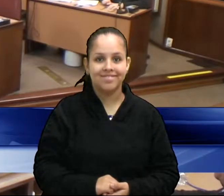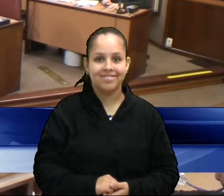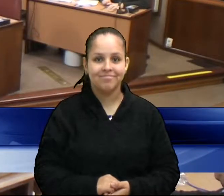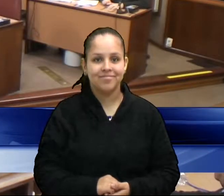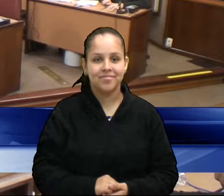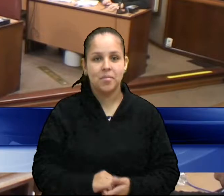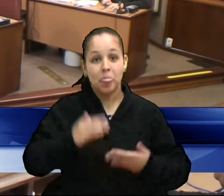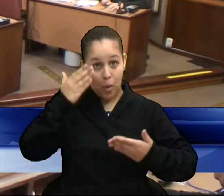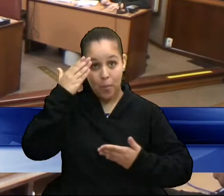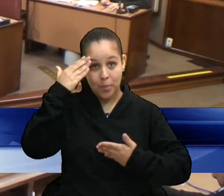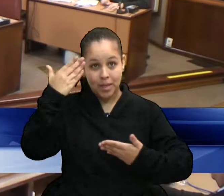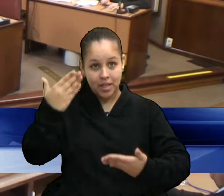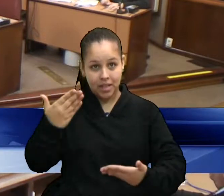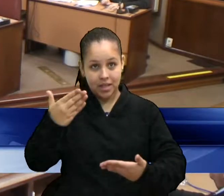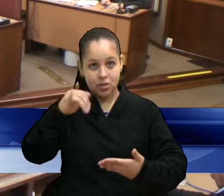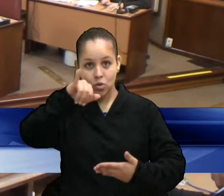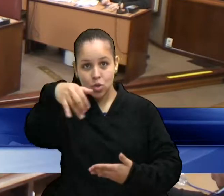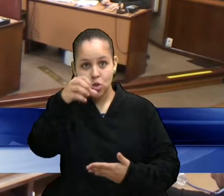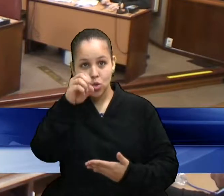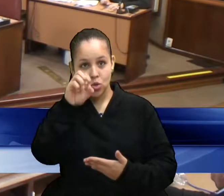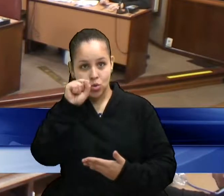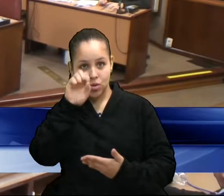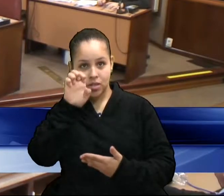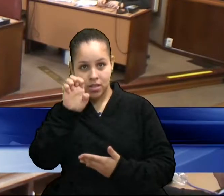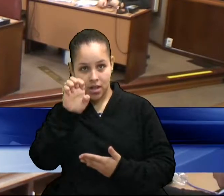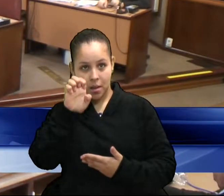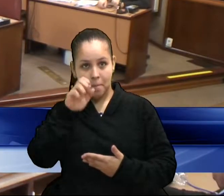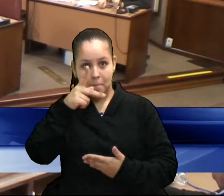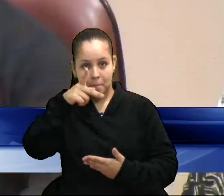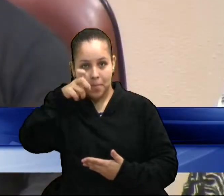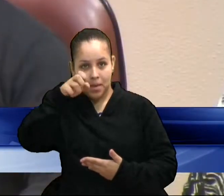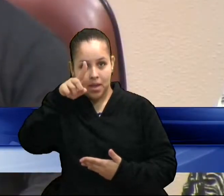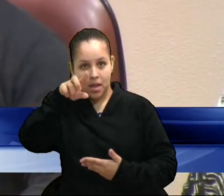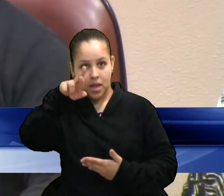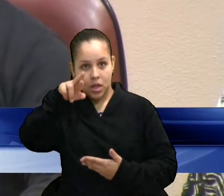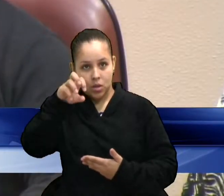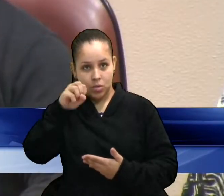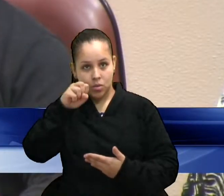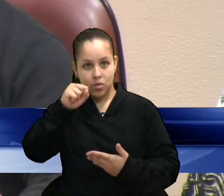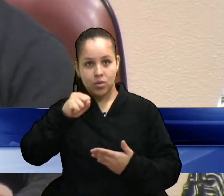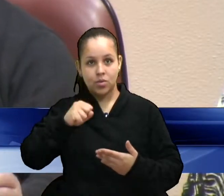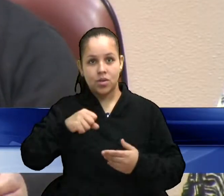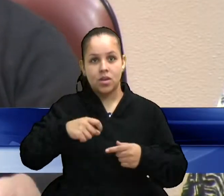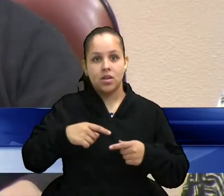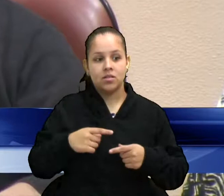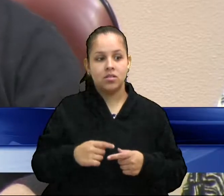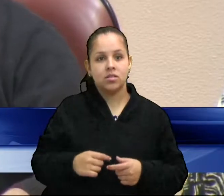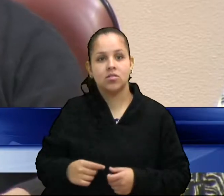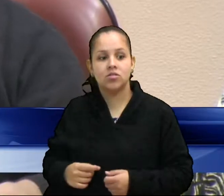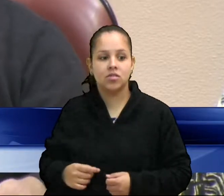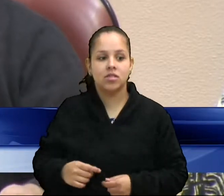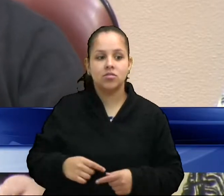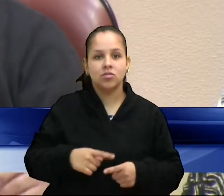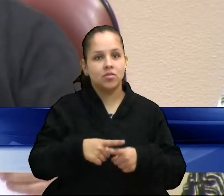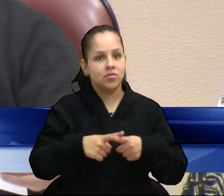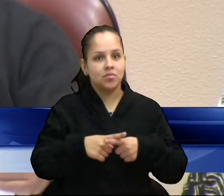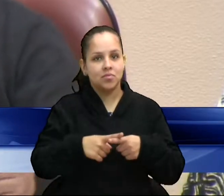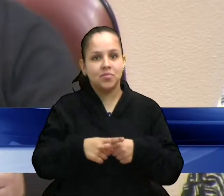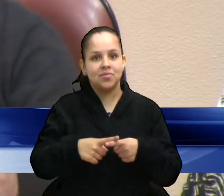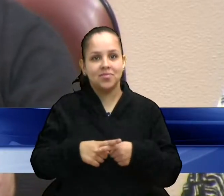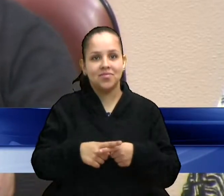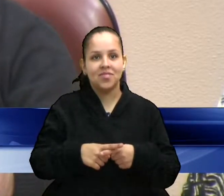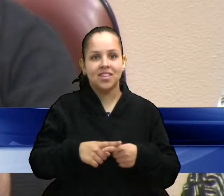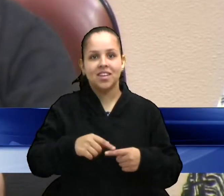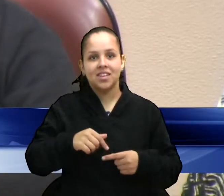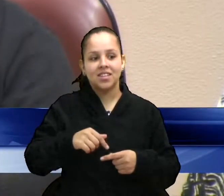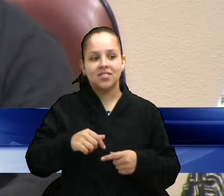Obrigado, então, ao senhor José Pedro Bosley, que é um associado da Associação Caxiense de Táxi e Lotação. Então, nós temos